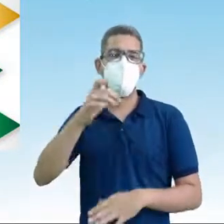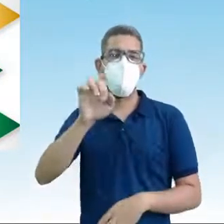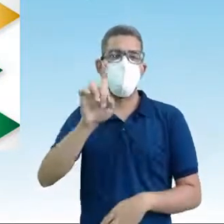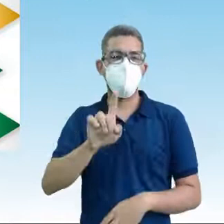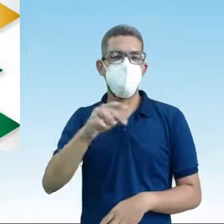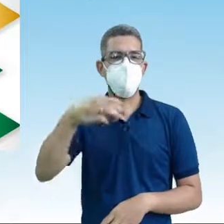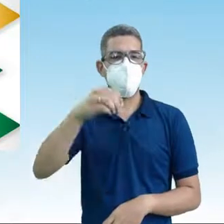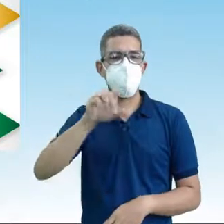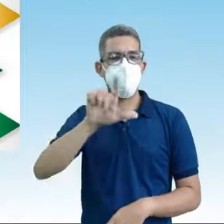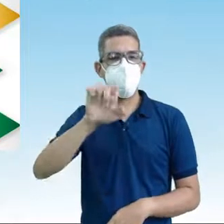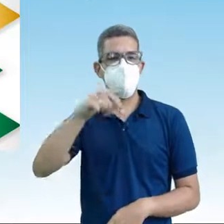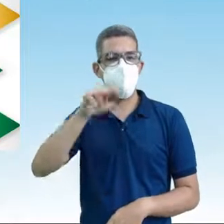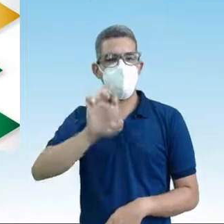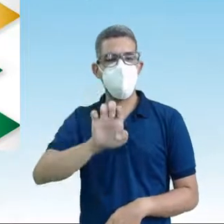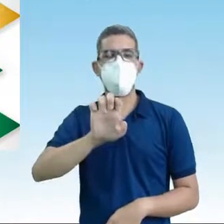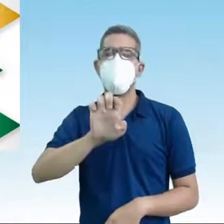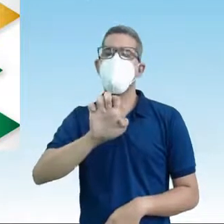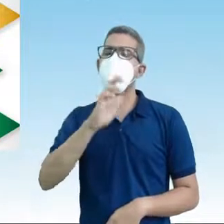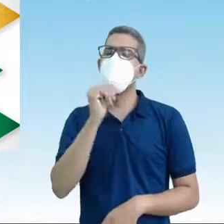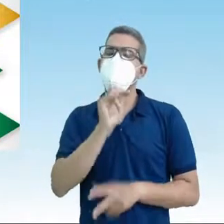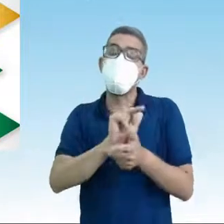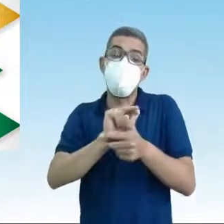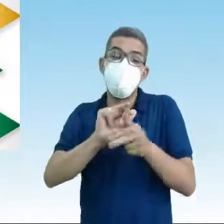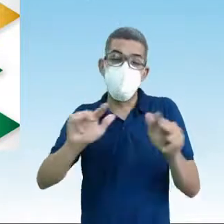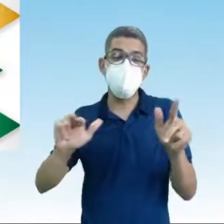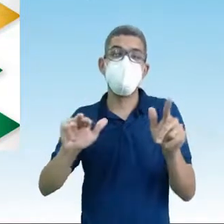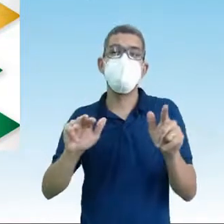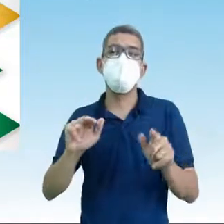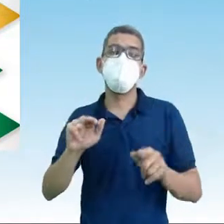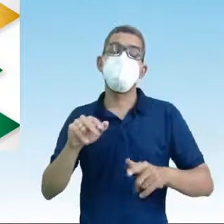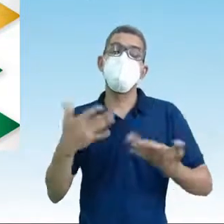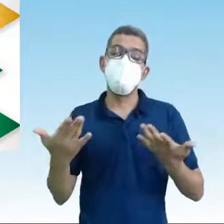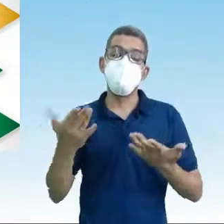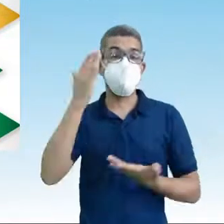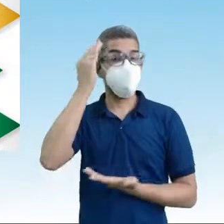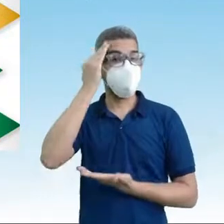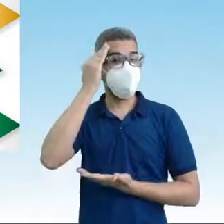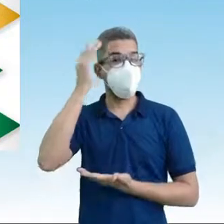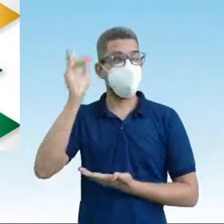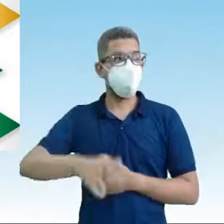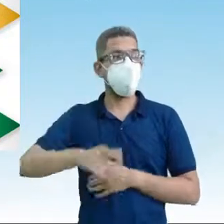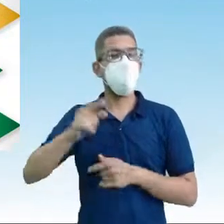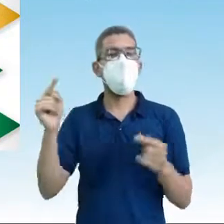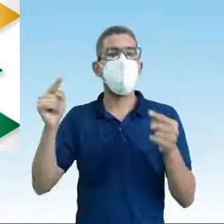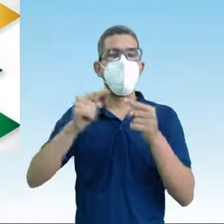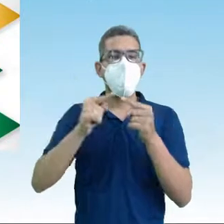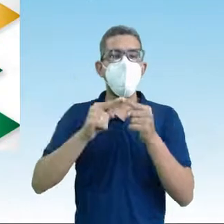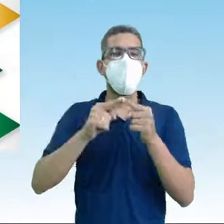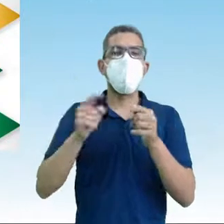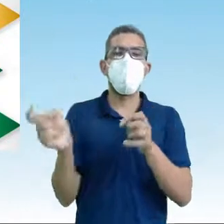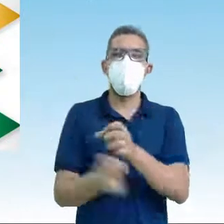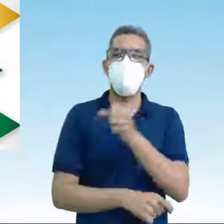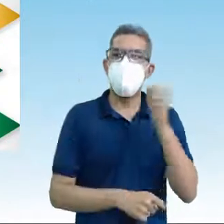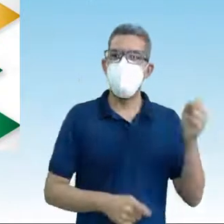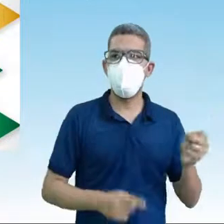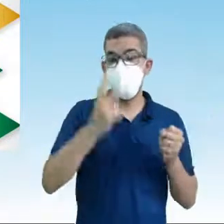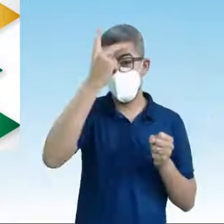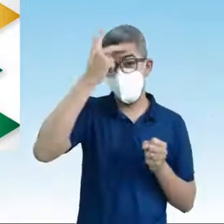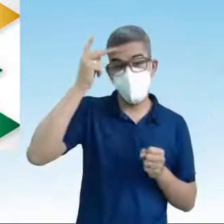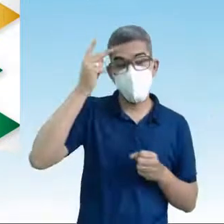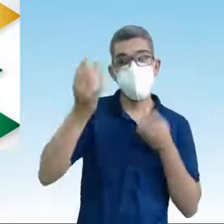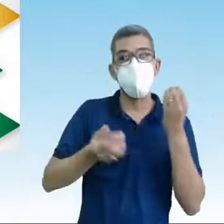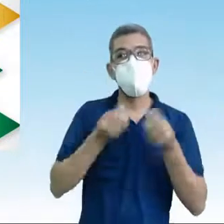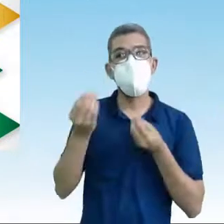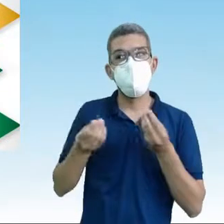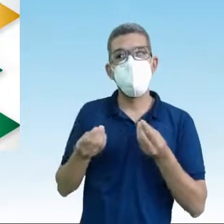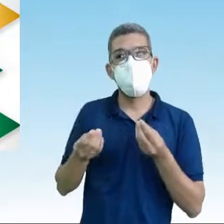seja, são tantas comidas que existem justamente devido a essa colheita e é claro que as pessoas elas